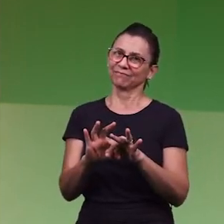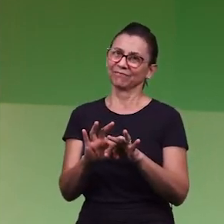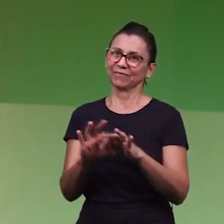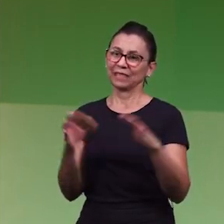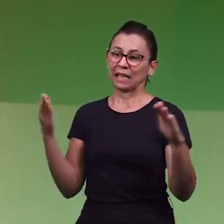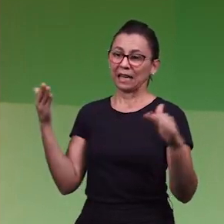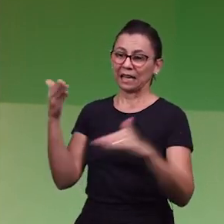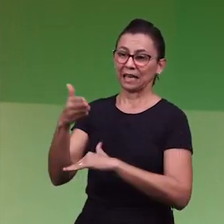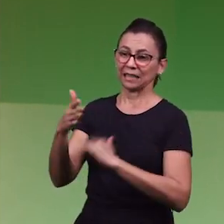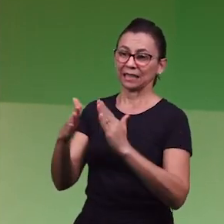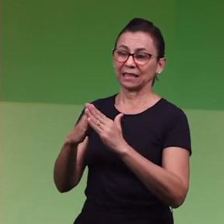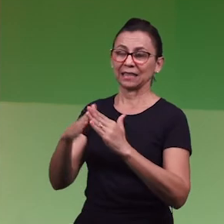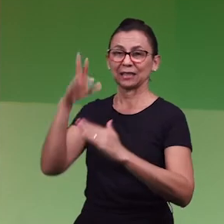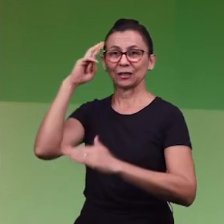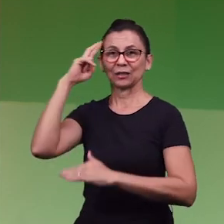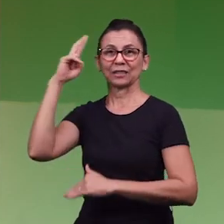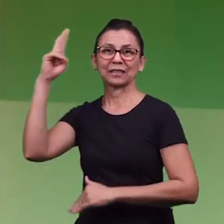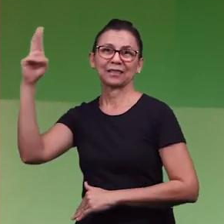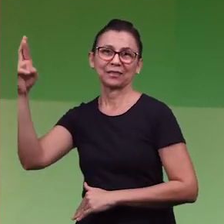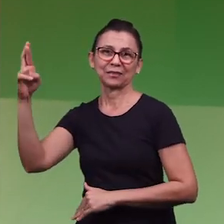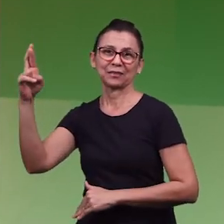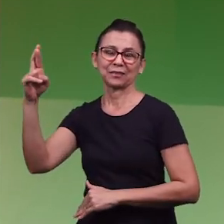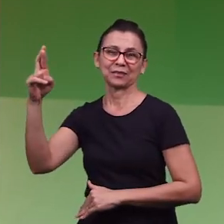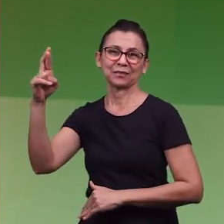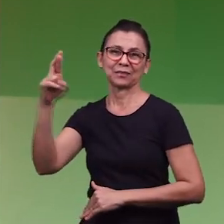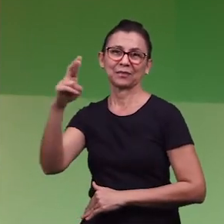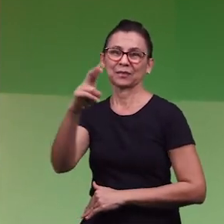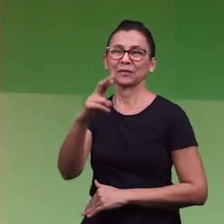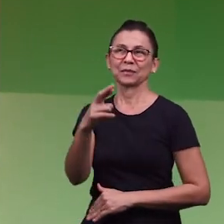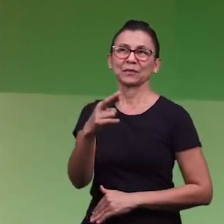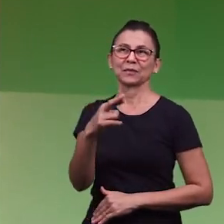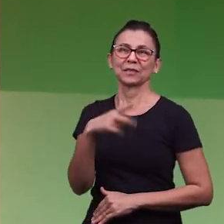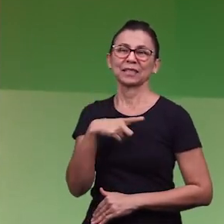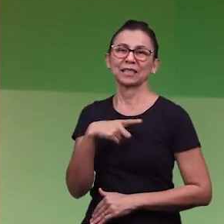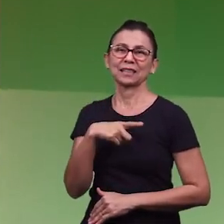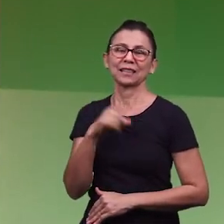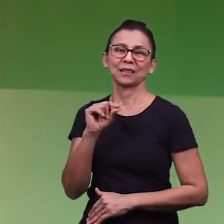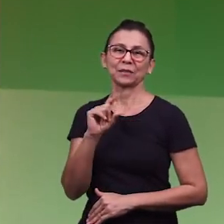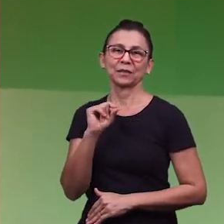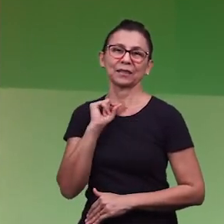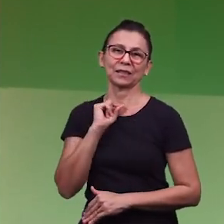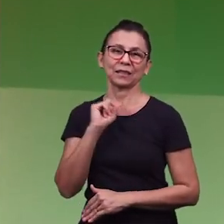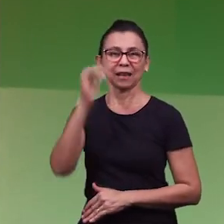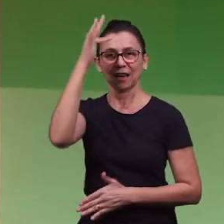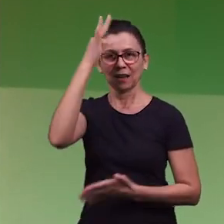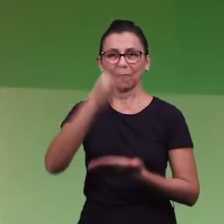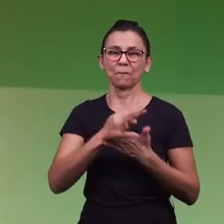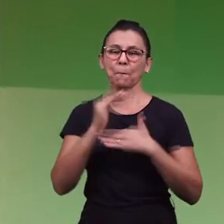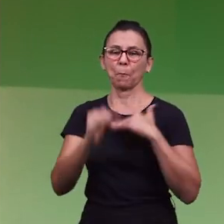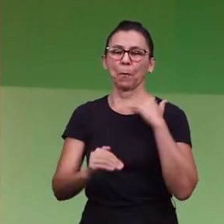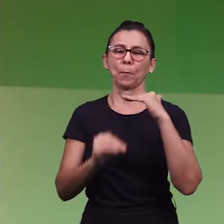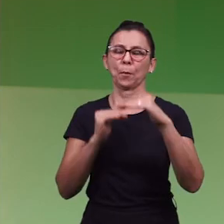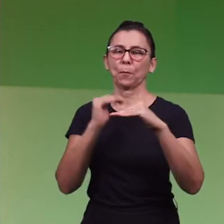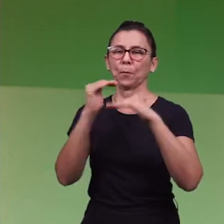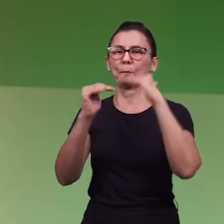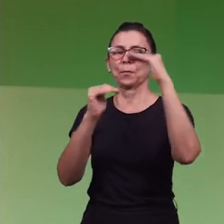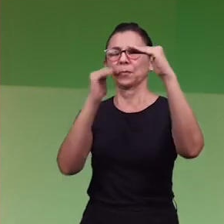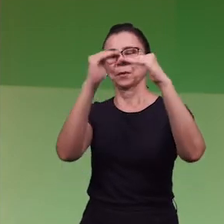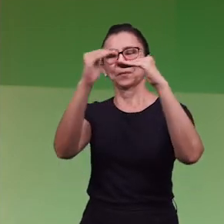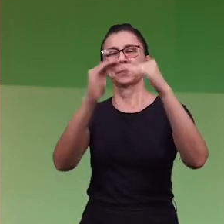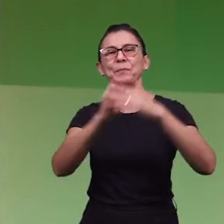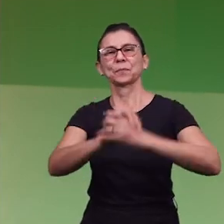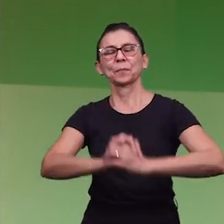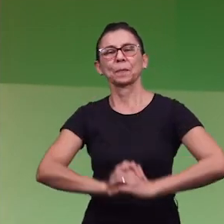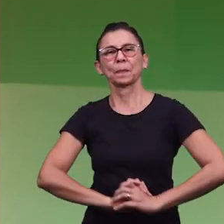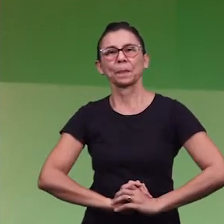do Senhor, você está sempre tendo esse crescimento na fé, né? Esse crescimento na fé. Você